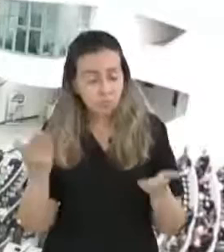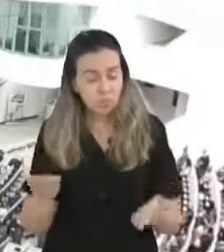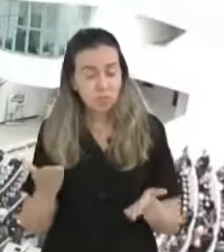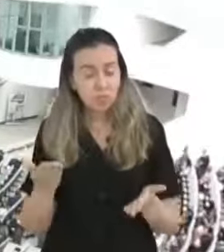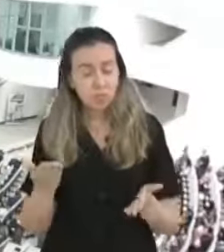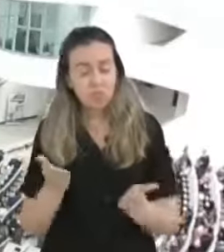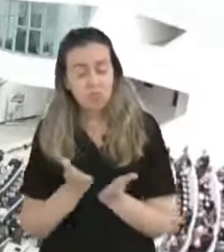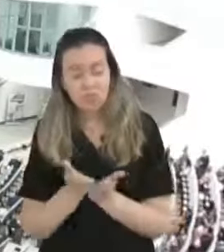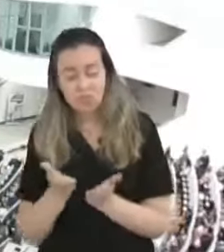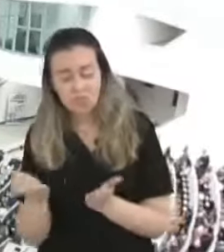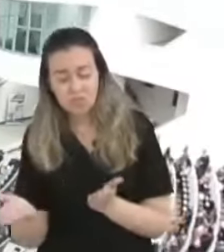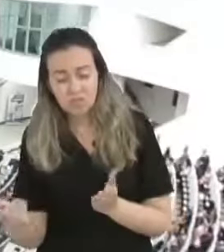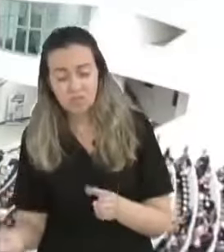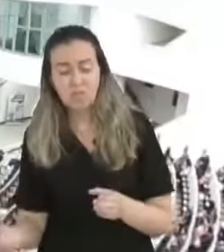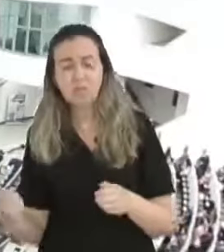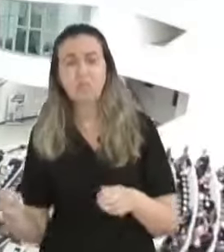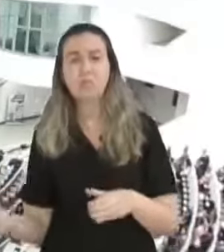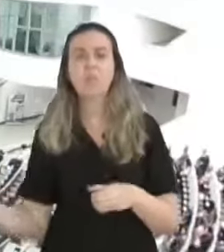alguém.